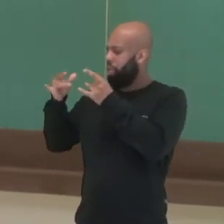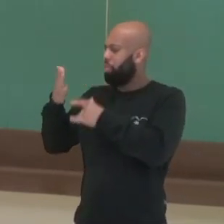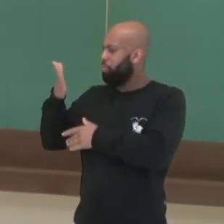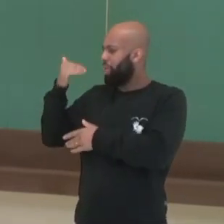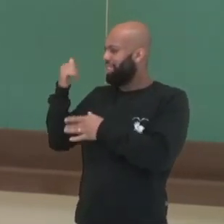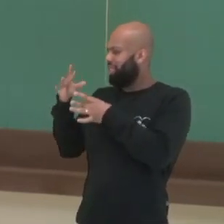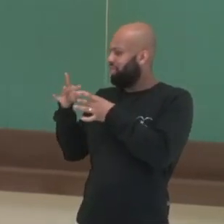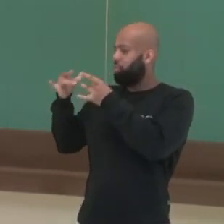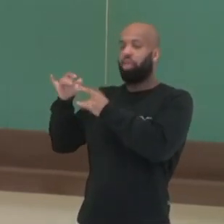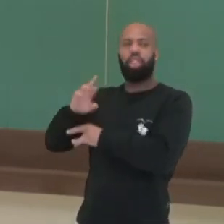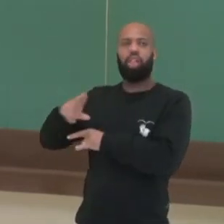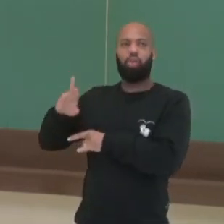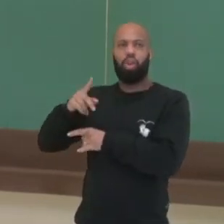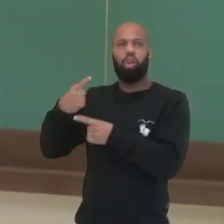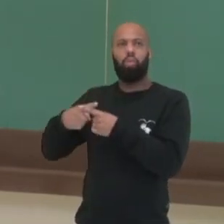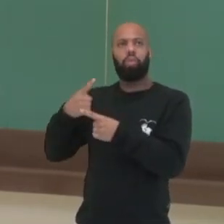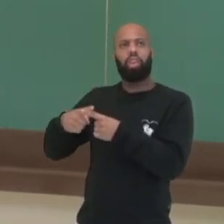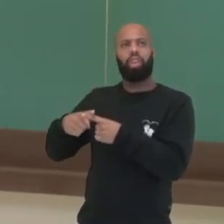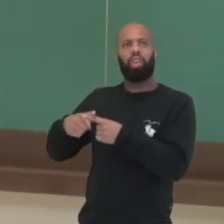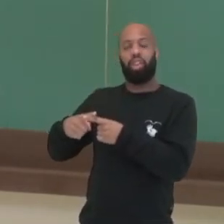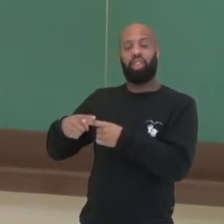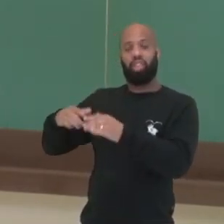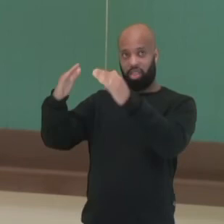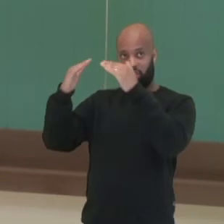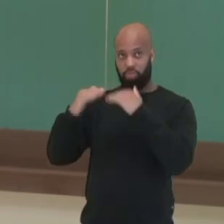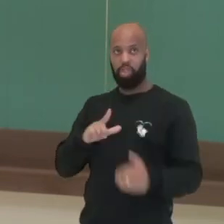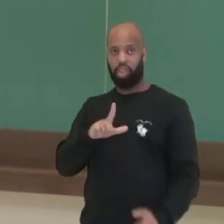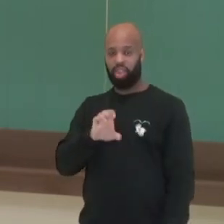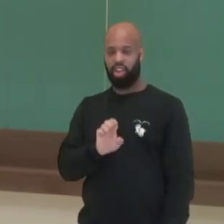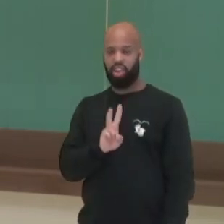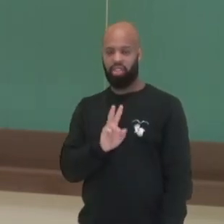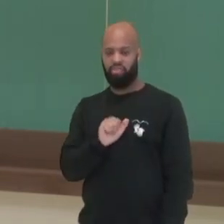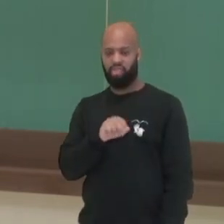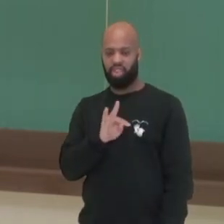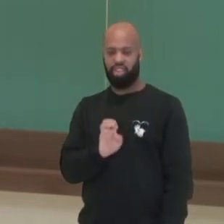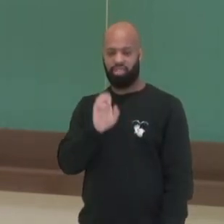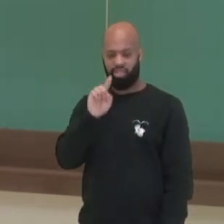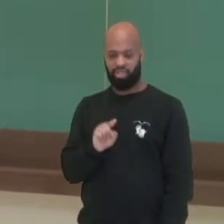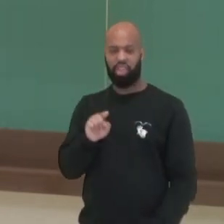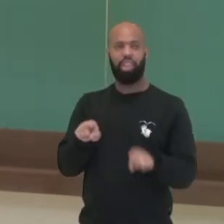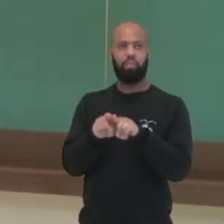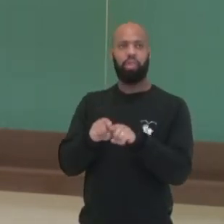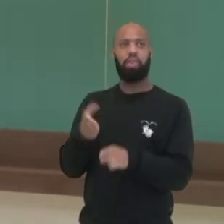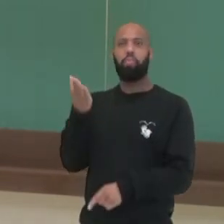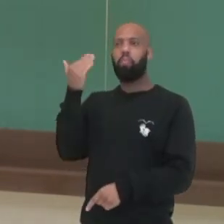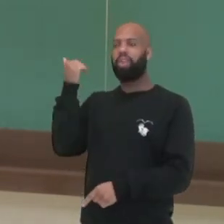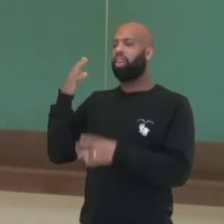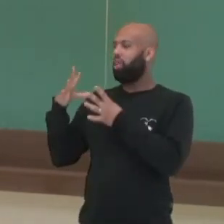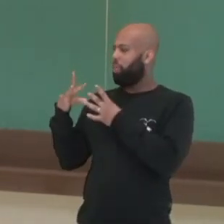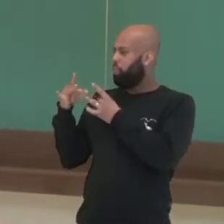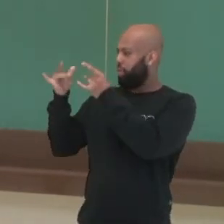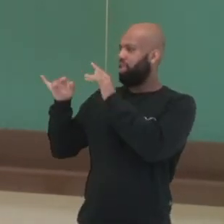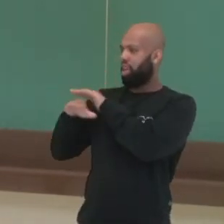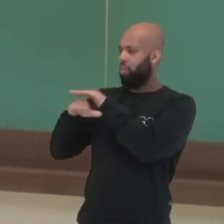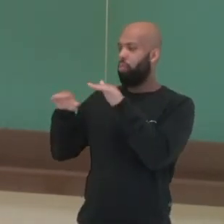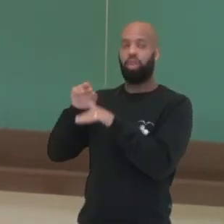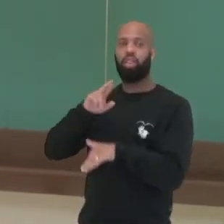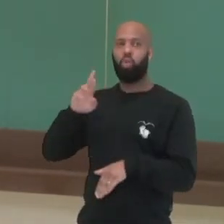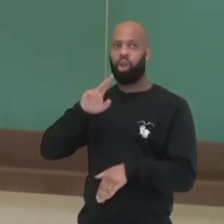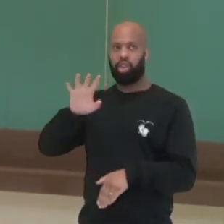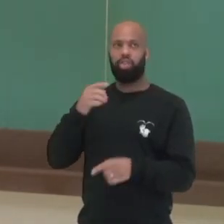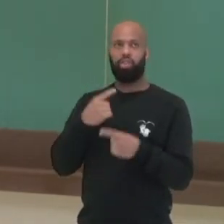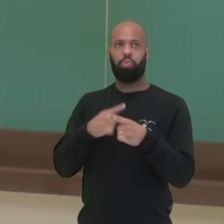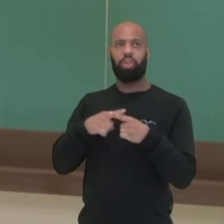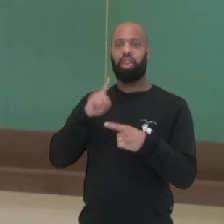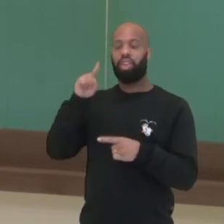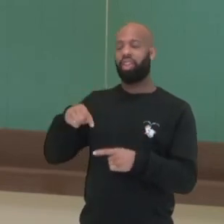acabado. E todos os dias me levantei temprano e ia ao cole. Esse me levantei está num passado como se fosse acabado, mas não é. Por quê?